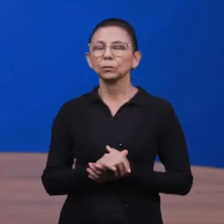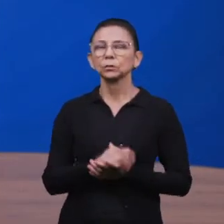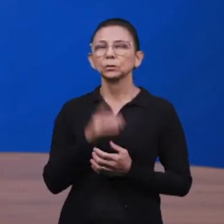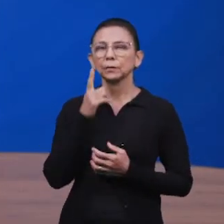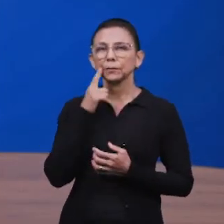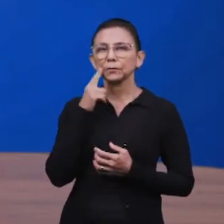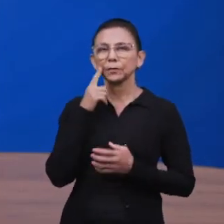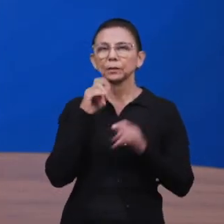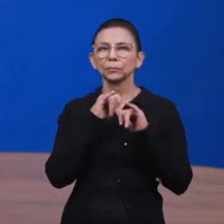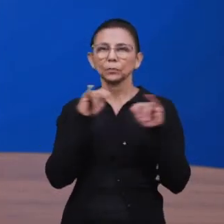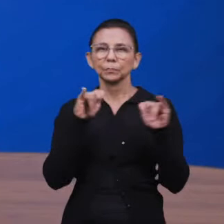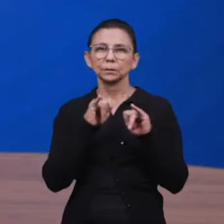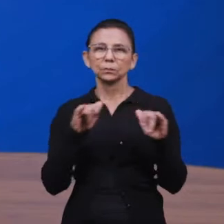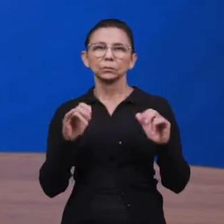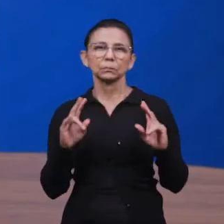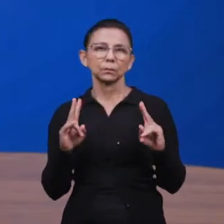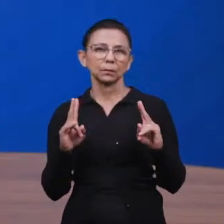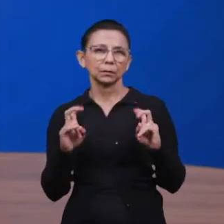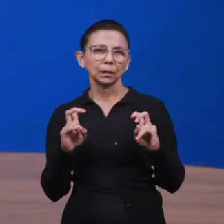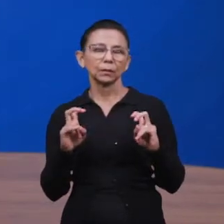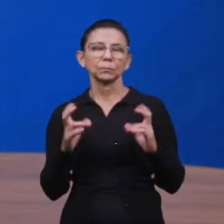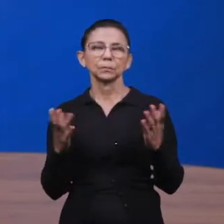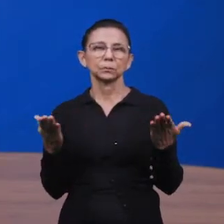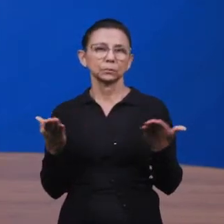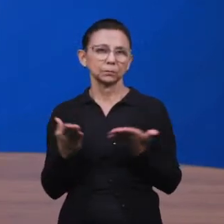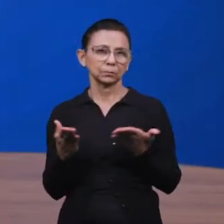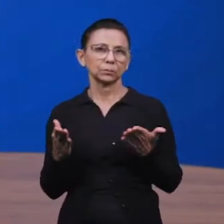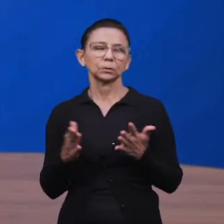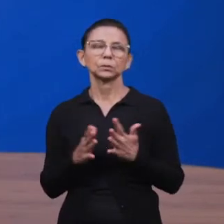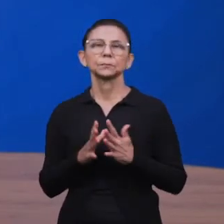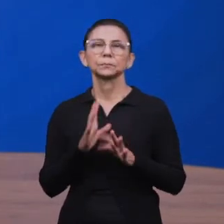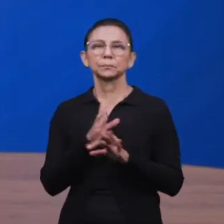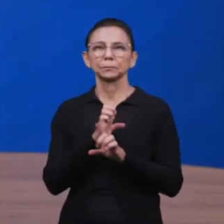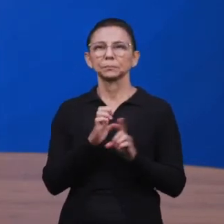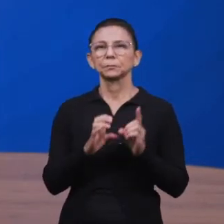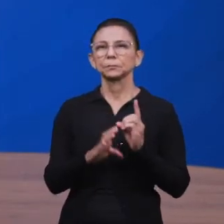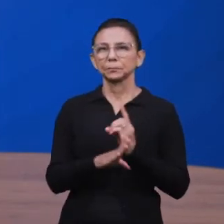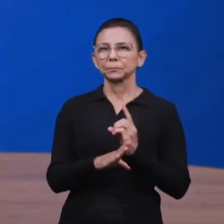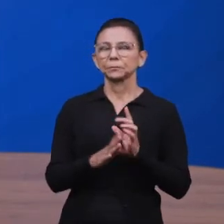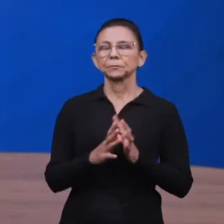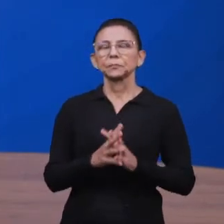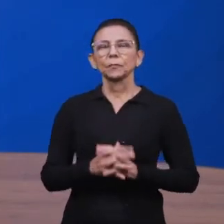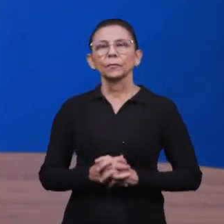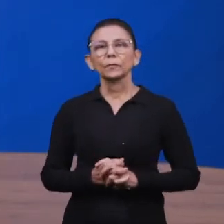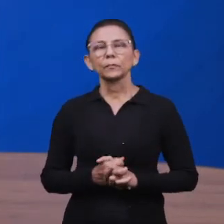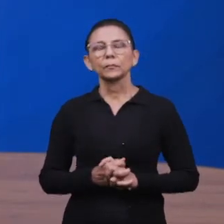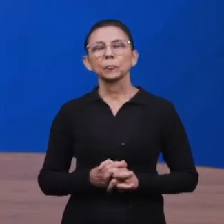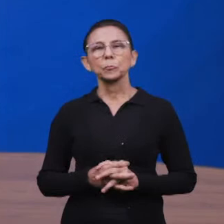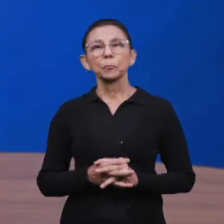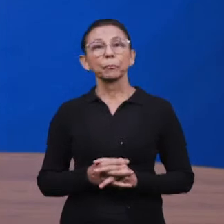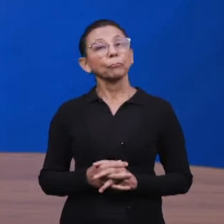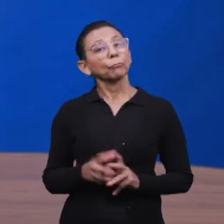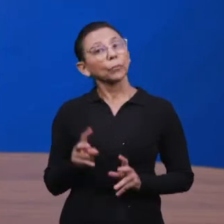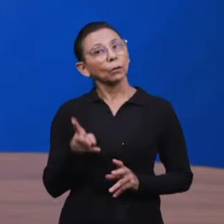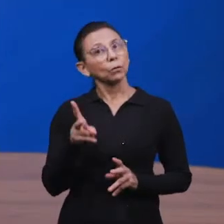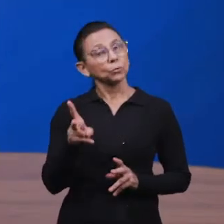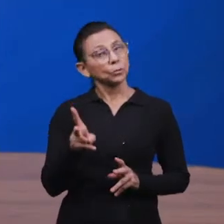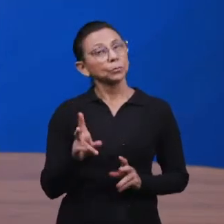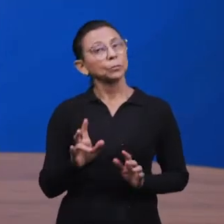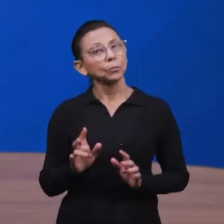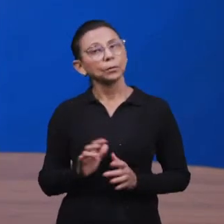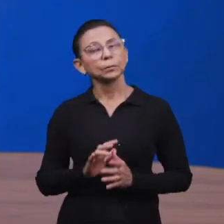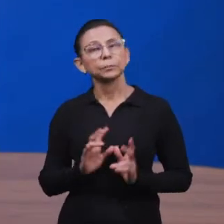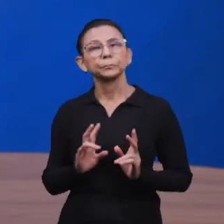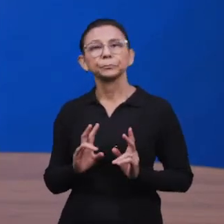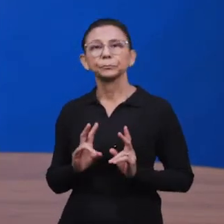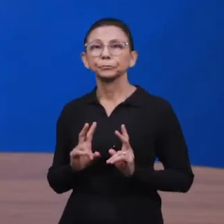algumas informações sobre o tema, sobre o assunto que nós iremos tratar hoje nesta Escola Bíblica. E nós estamos dando continuidade,